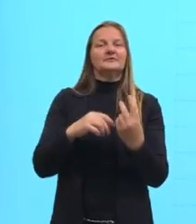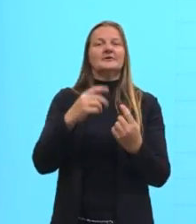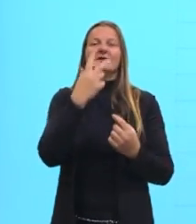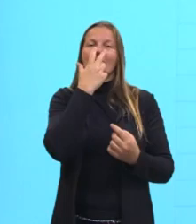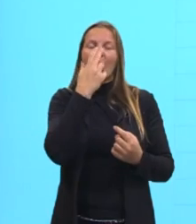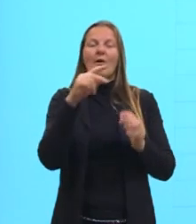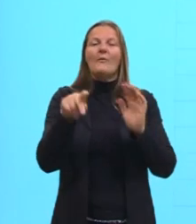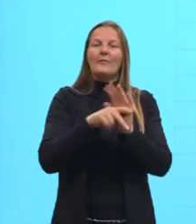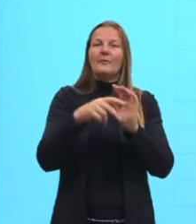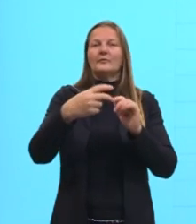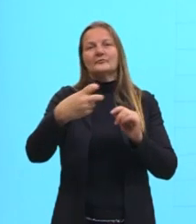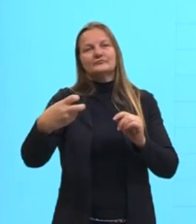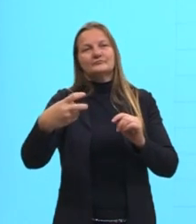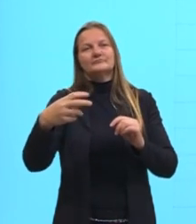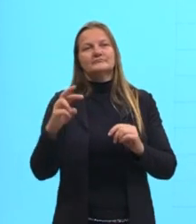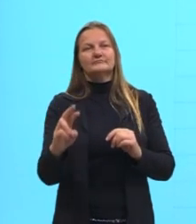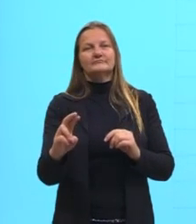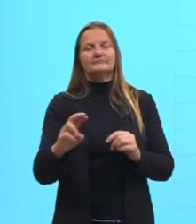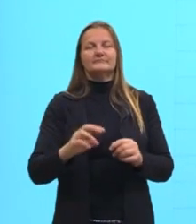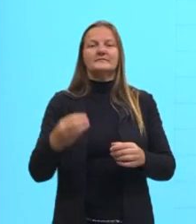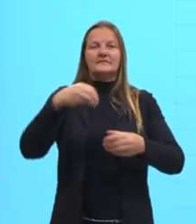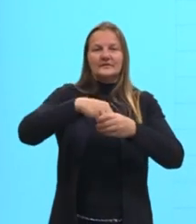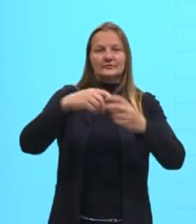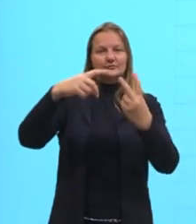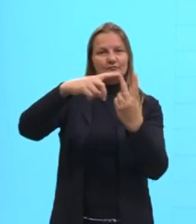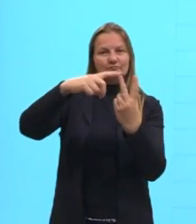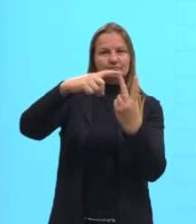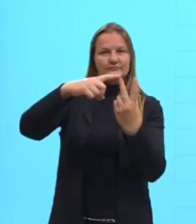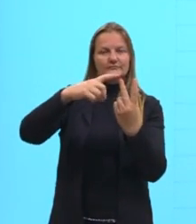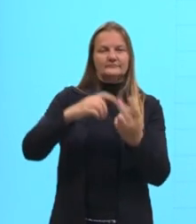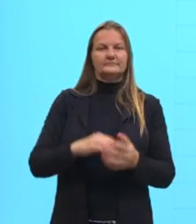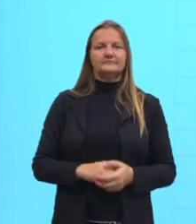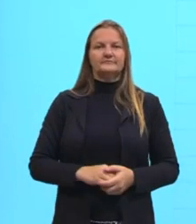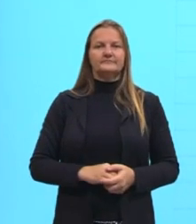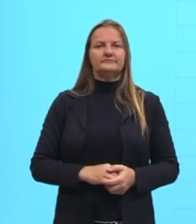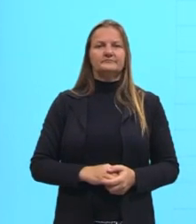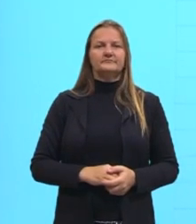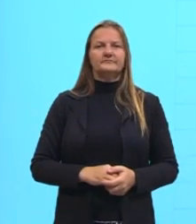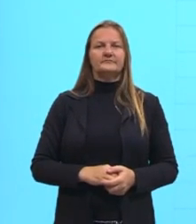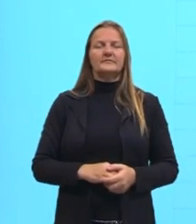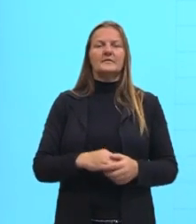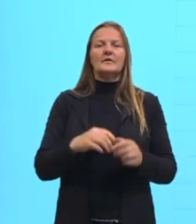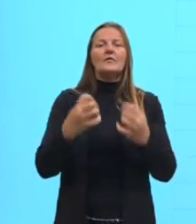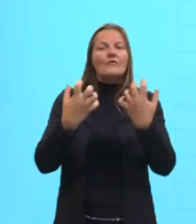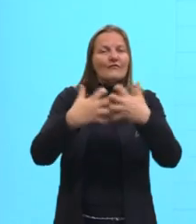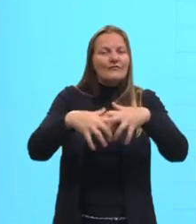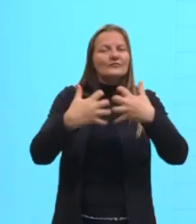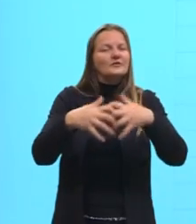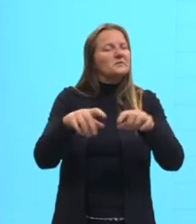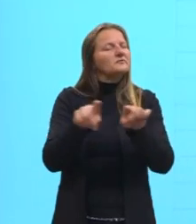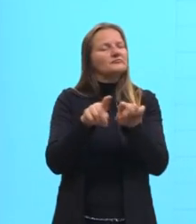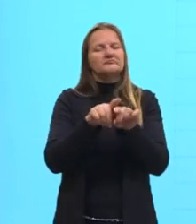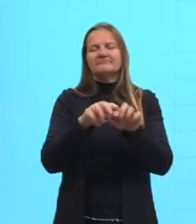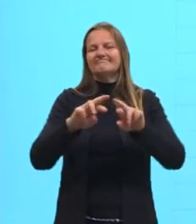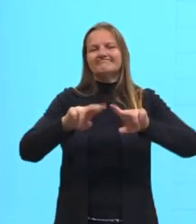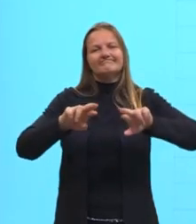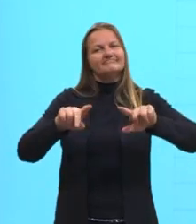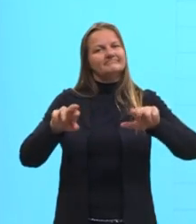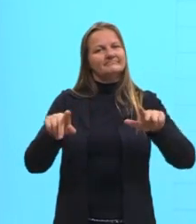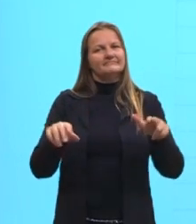quadrado resulta aquele valor dentro da Ah tá e assim funciona para outros índices